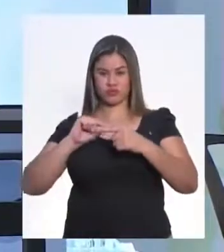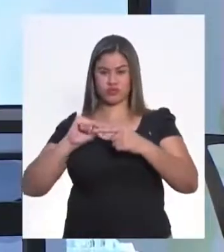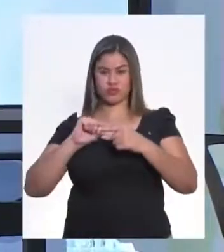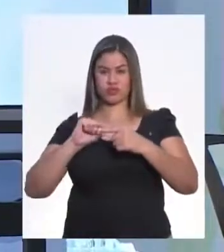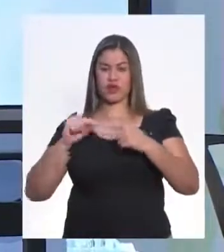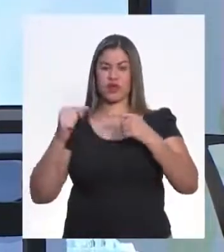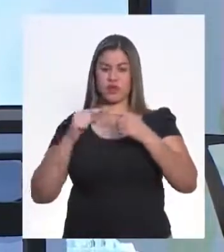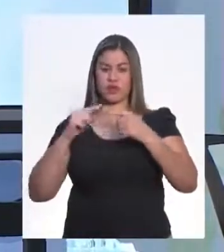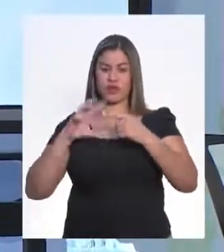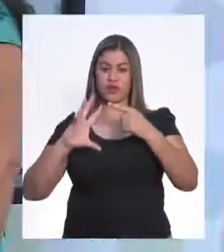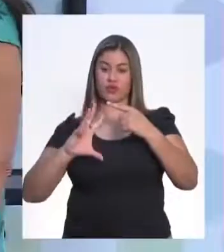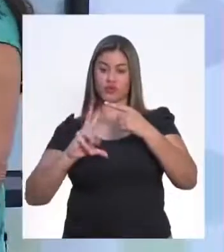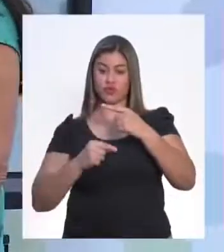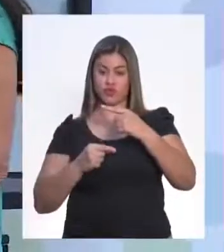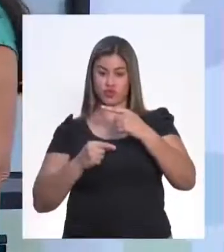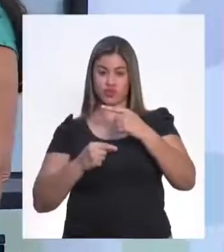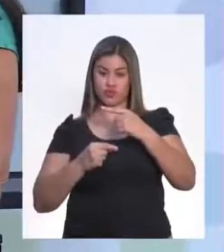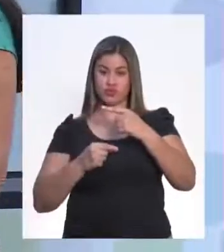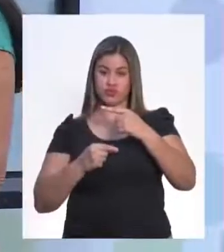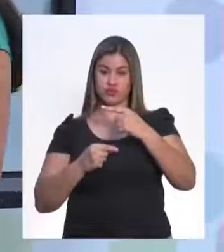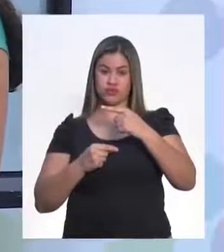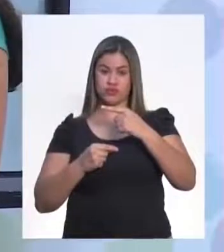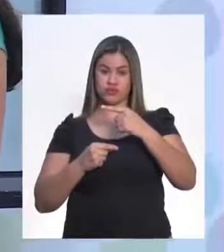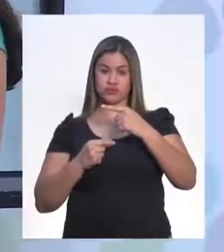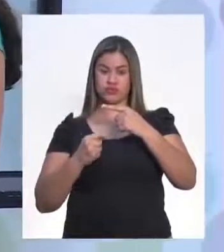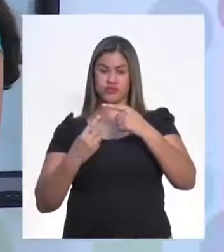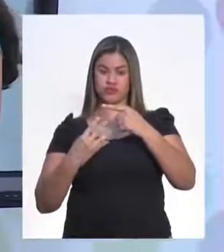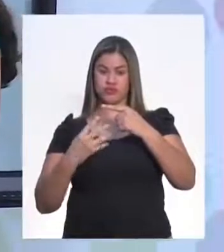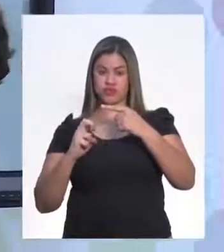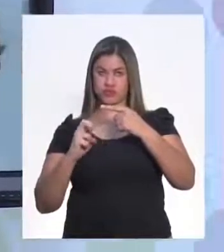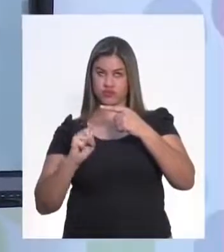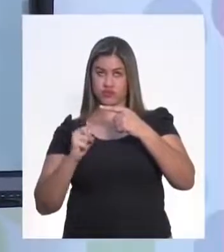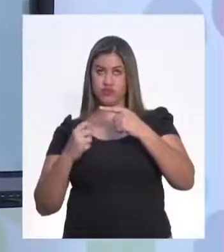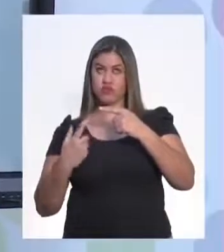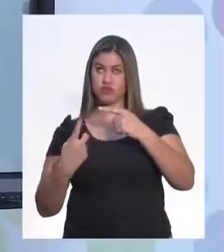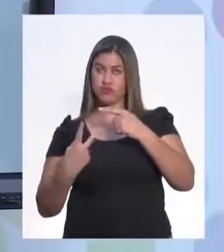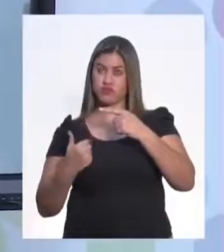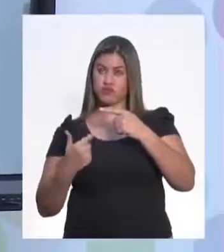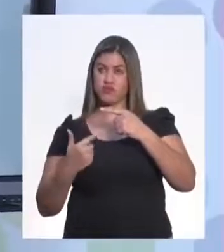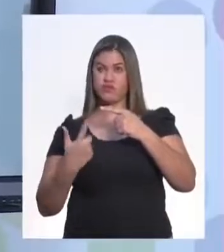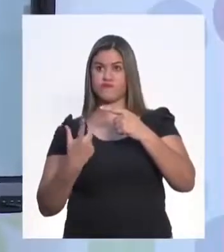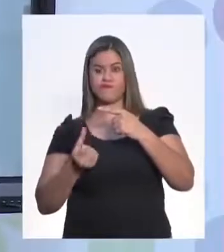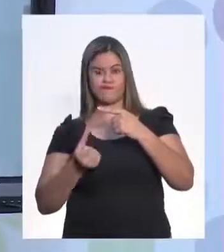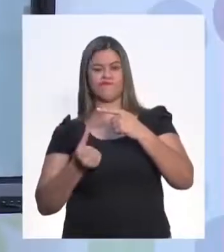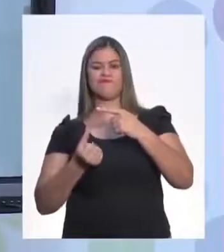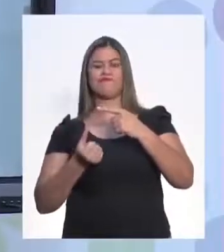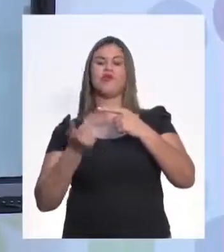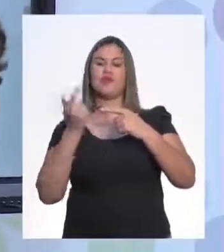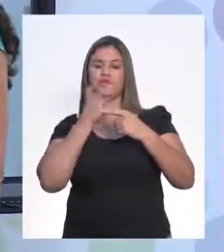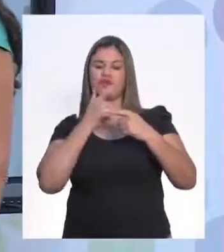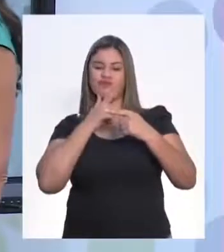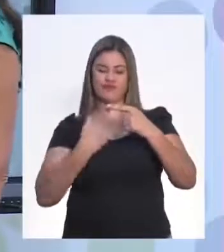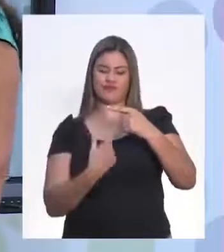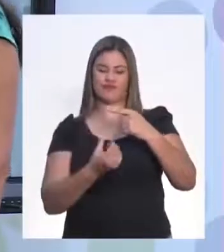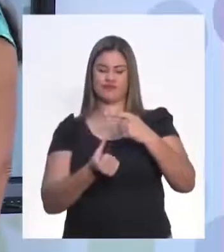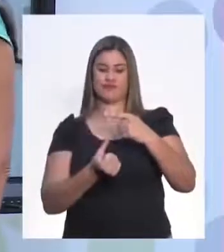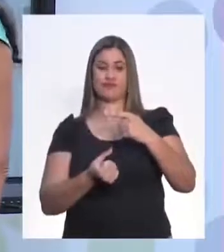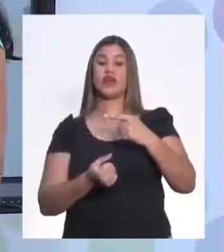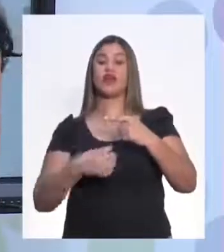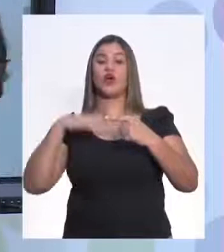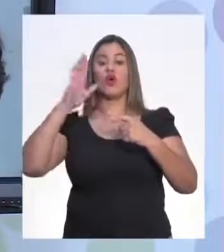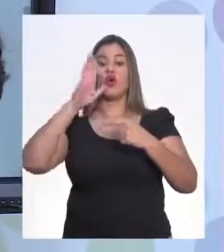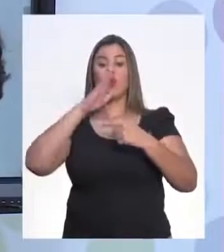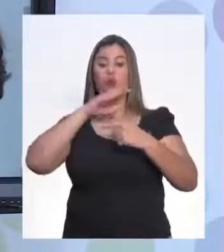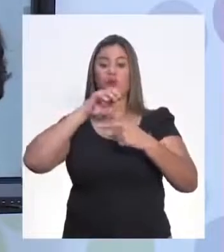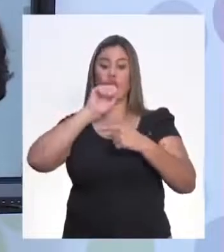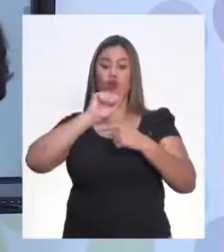o total de quadradinhos do inteiro. 4, 8, 12, 16. E em cima a parte pintada de